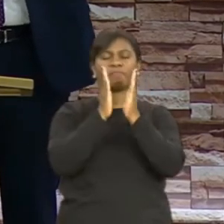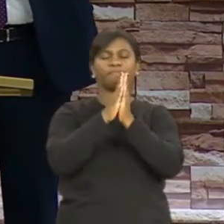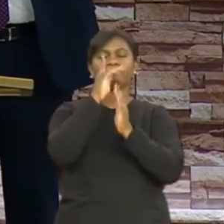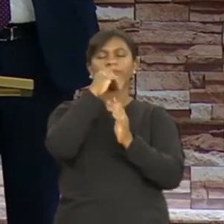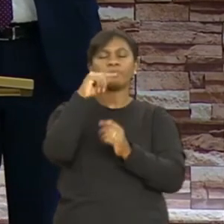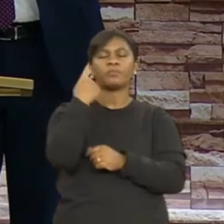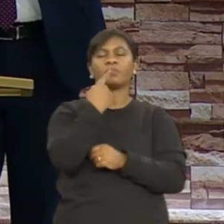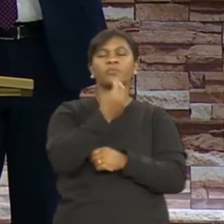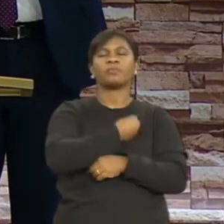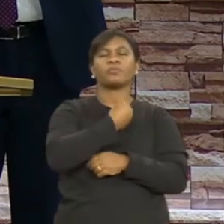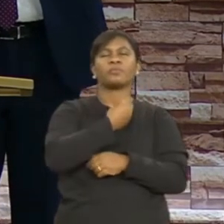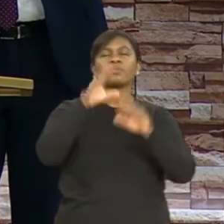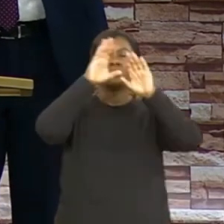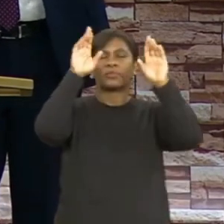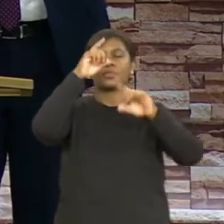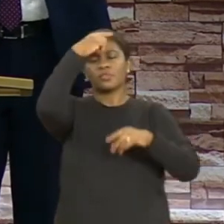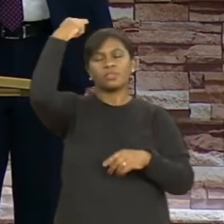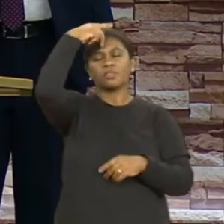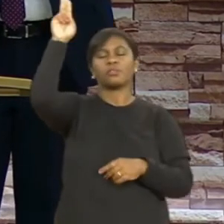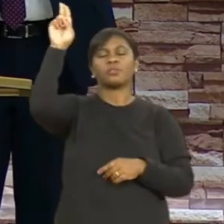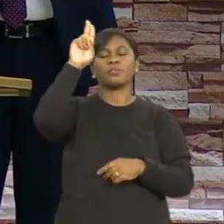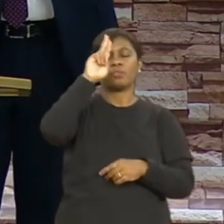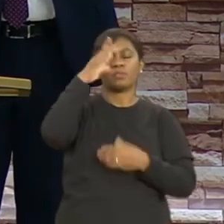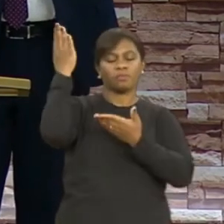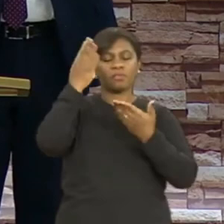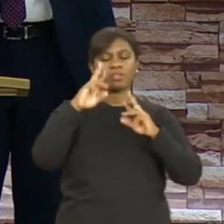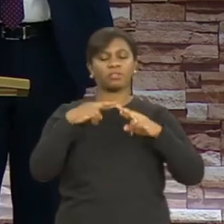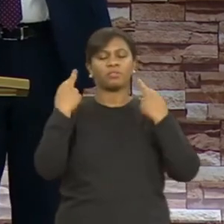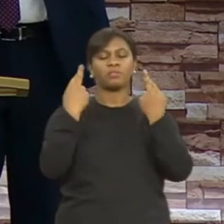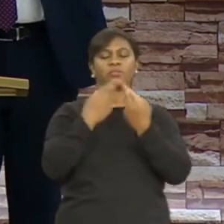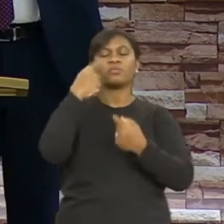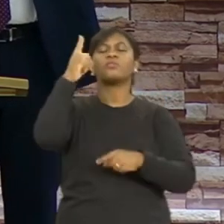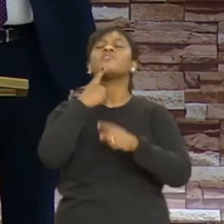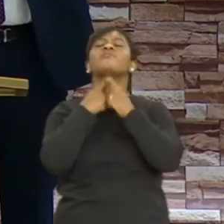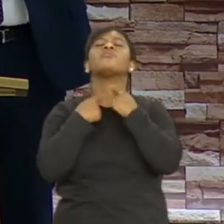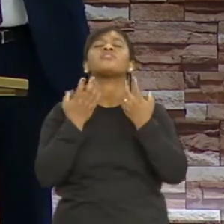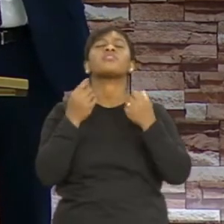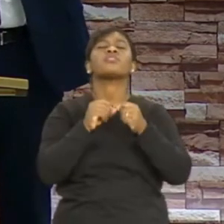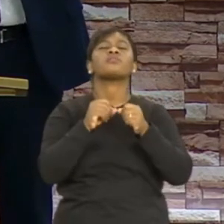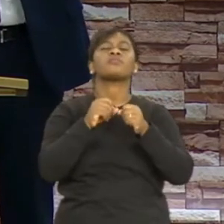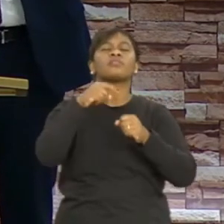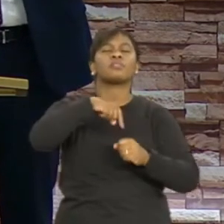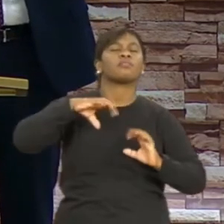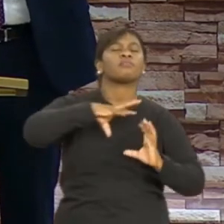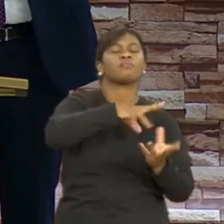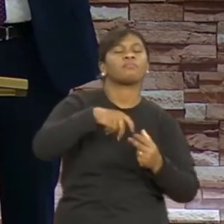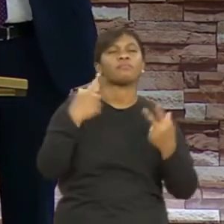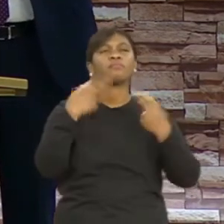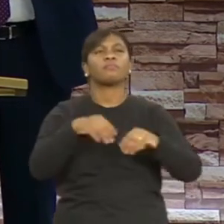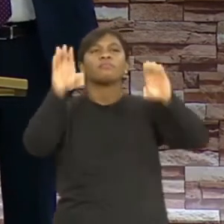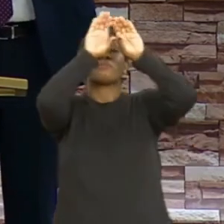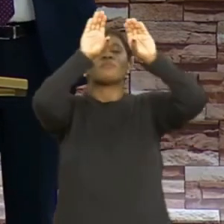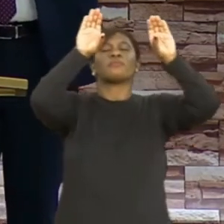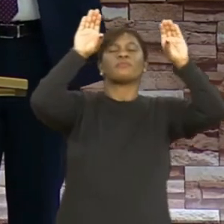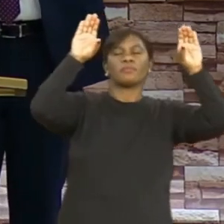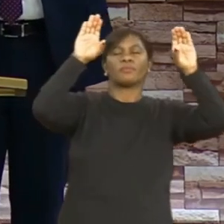céus, santificado seja o teu nome, venha a nós o teu reino, seja feita a tua vontade, assim na